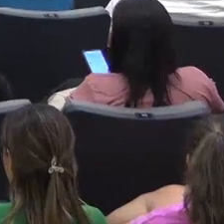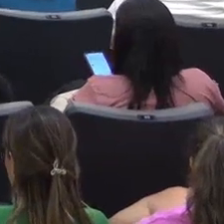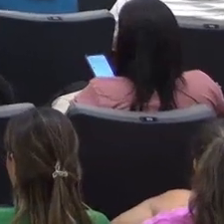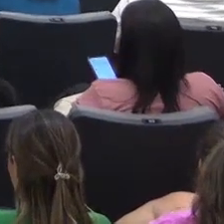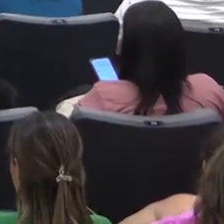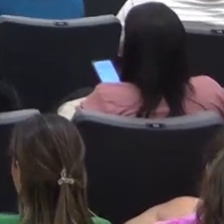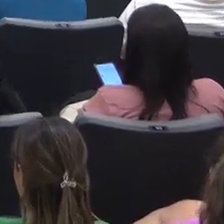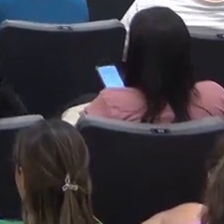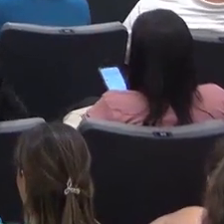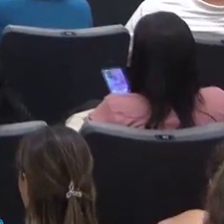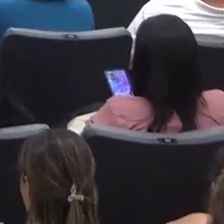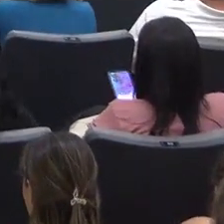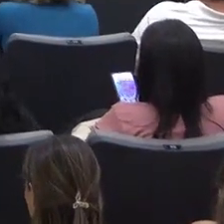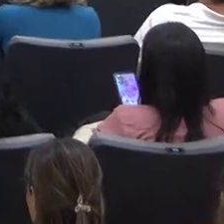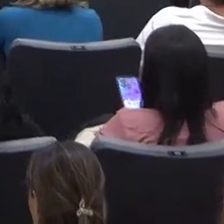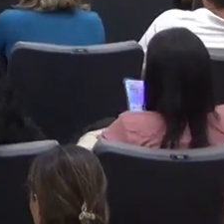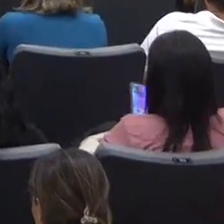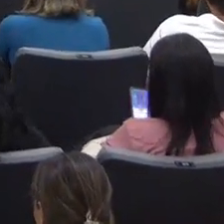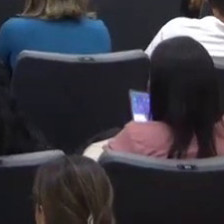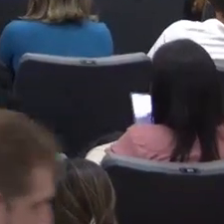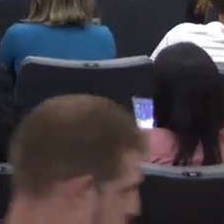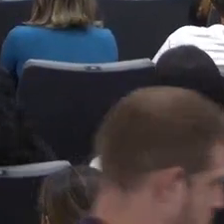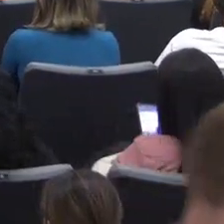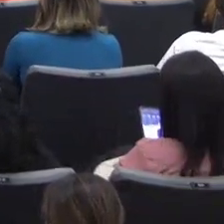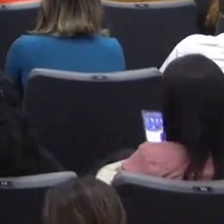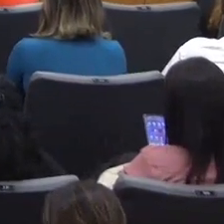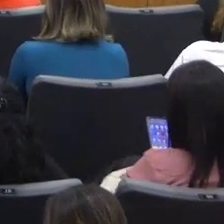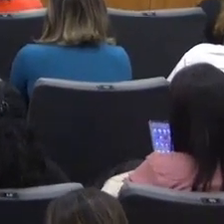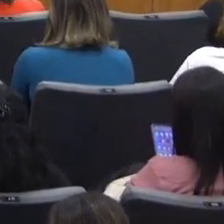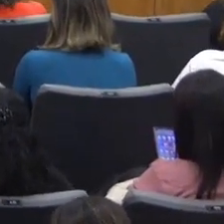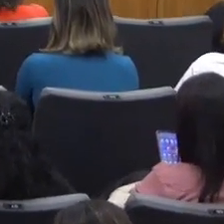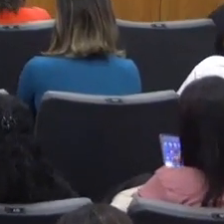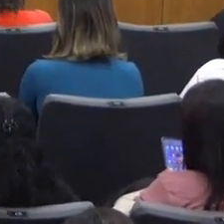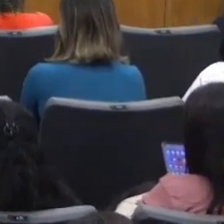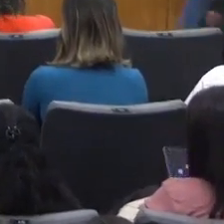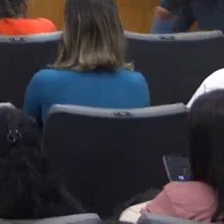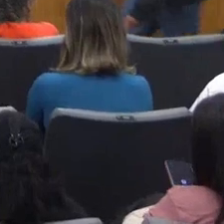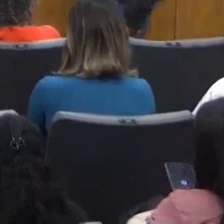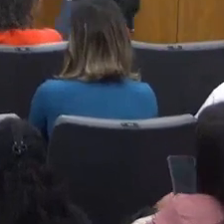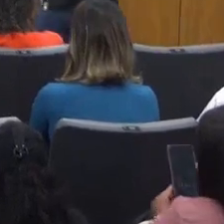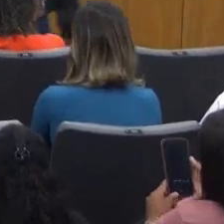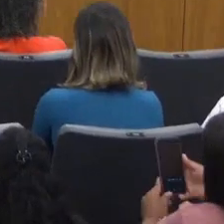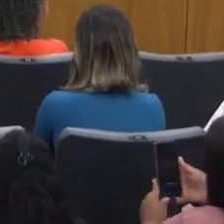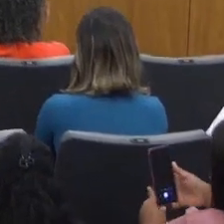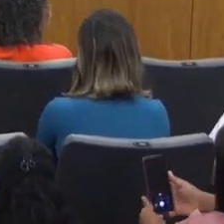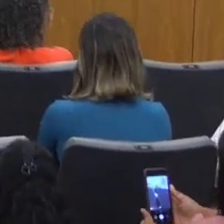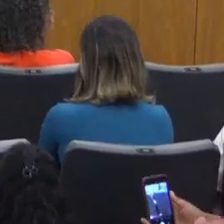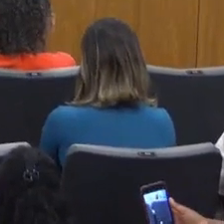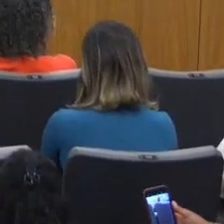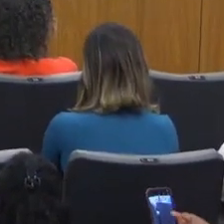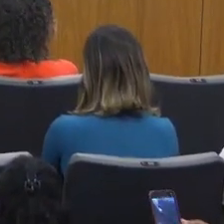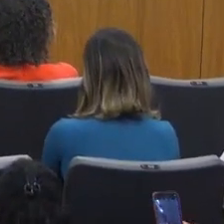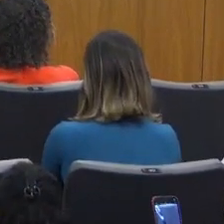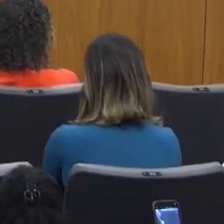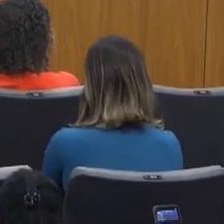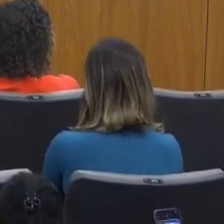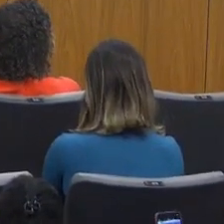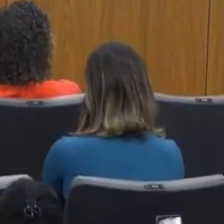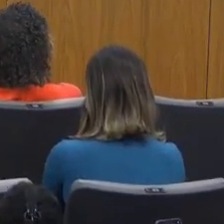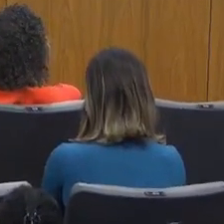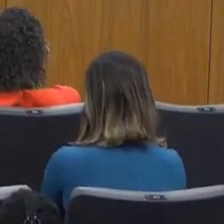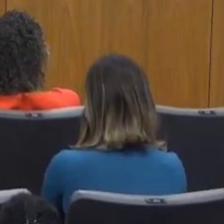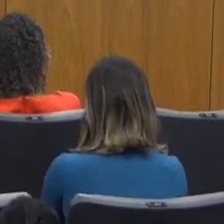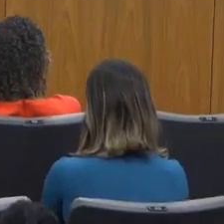projeto de lei número 2218 2020 em segundo turno de autoria deputado Cristiano